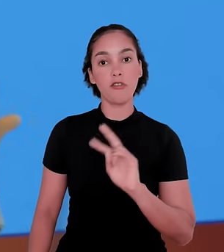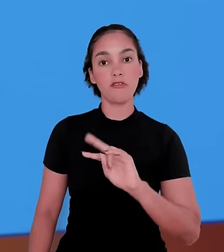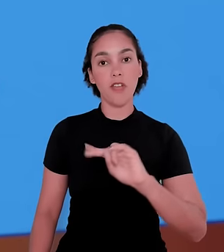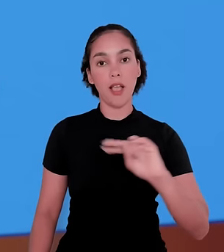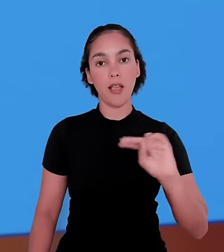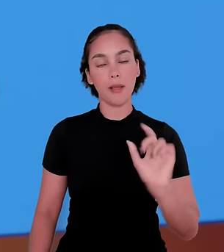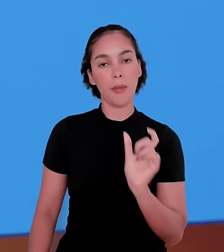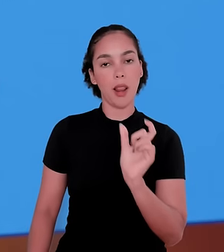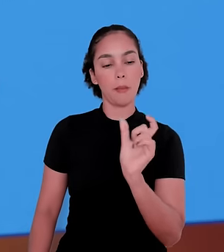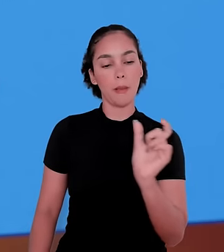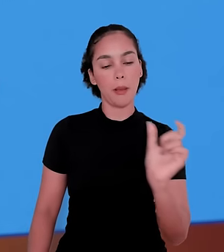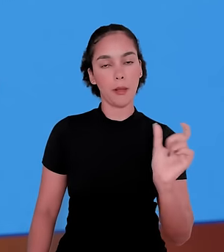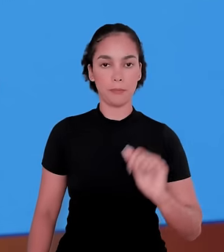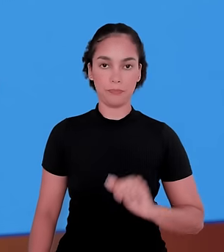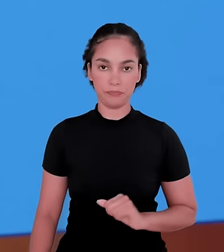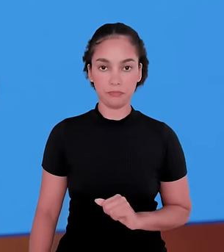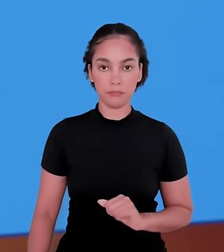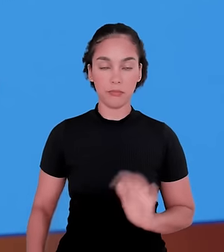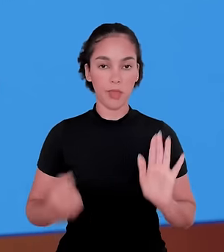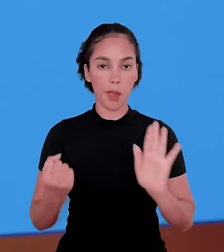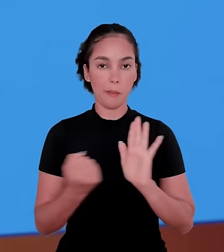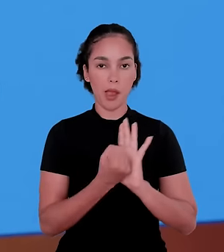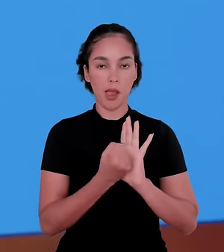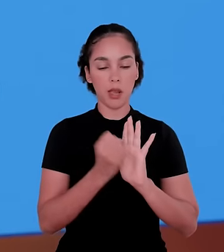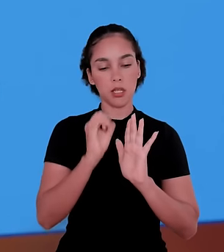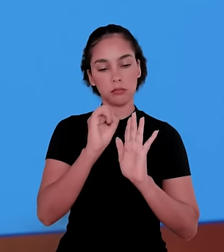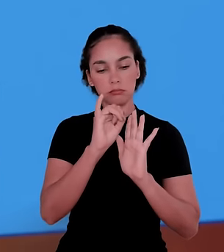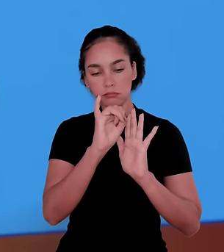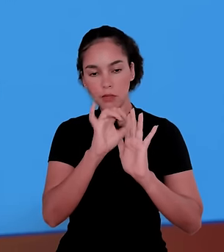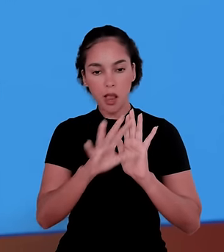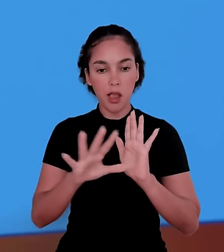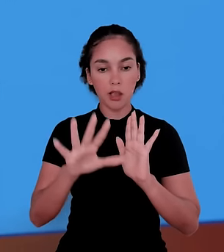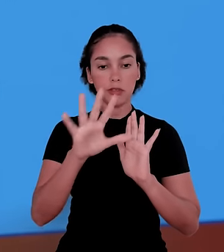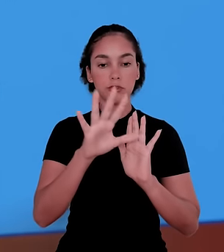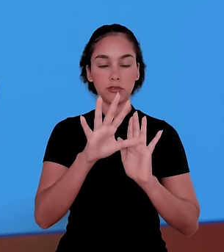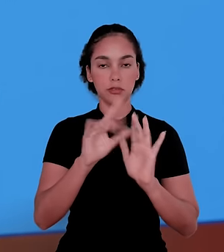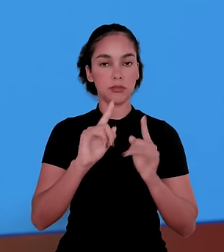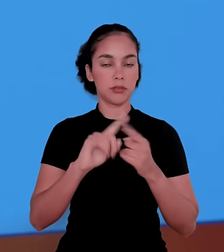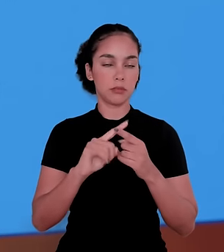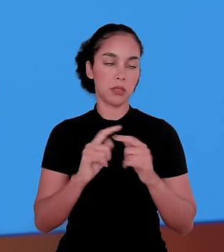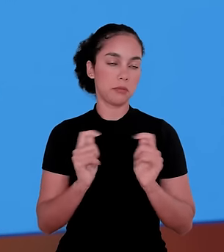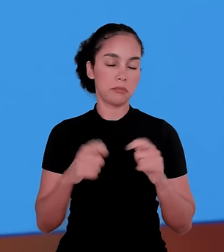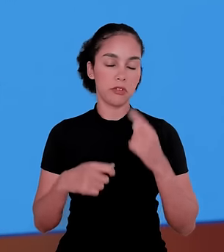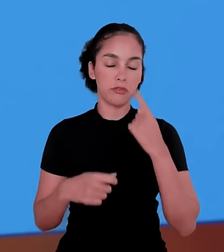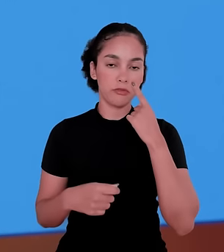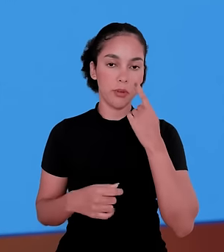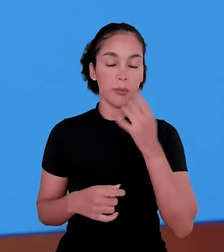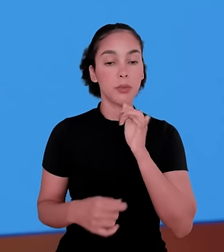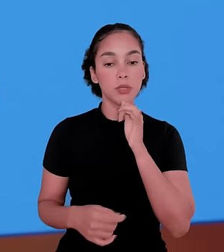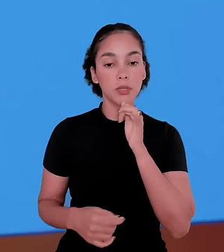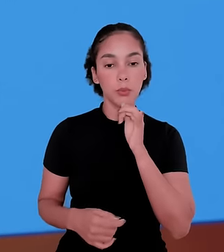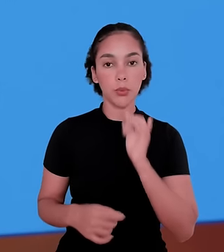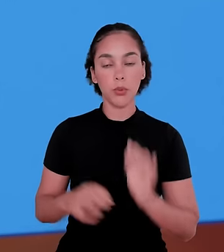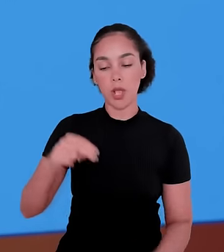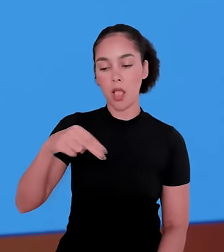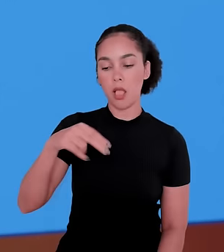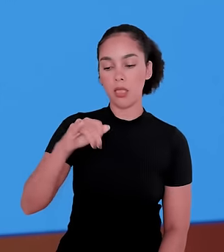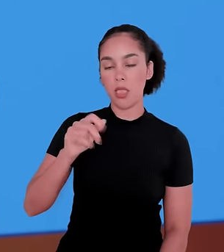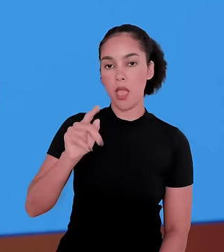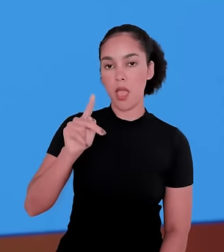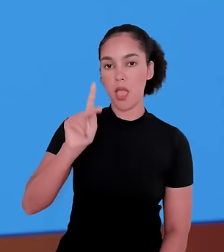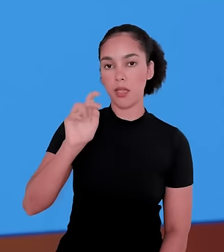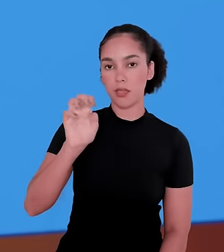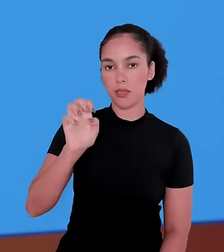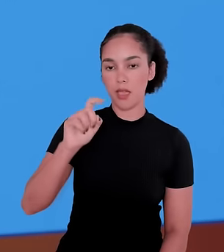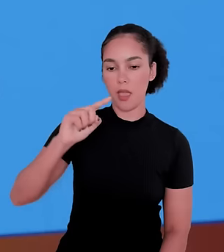palavras a marca figurativa que é somente aquela imagem como você pode ver por exemplo um logotipo da Nike que tem aquele tracinho